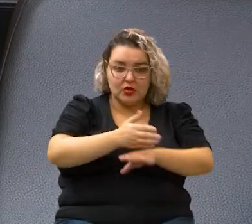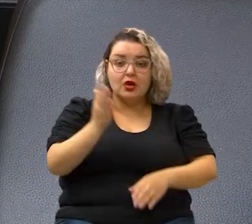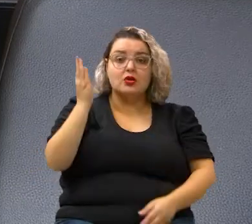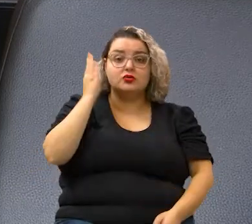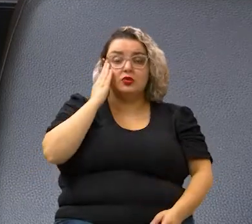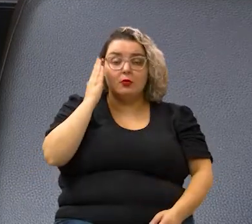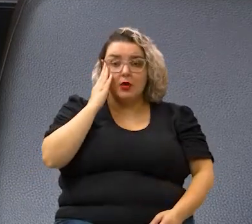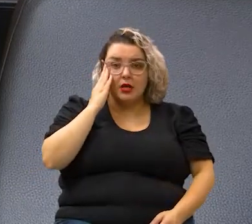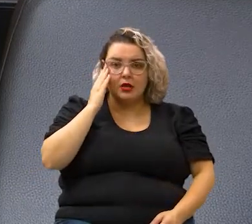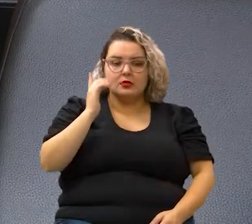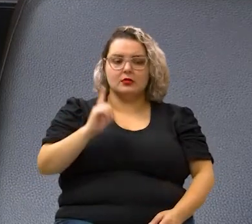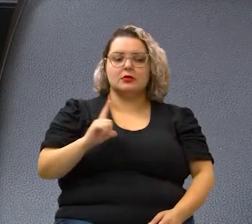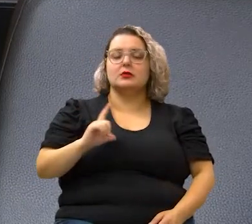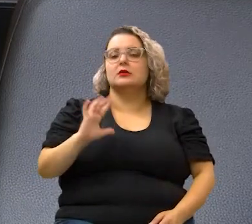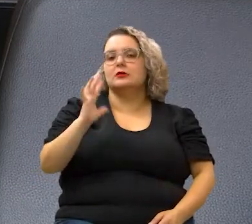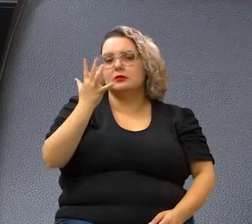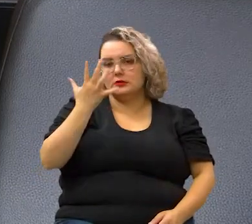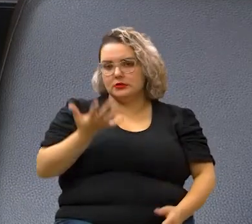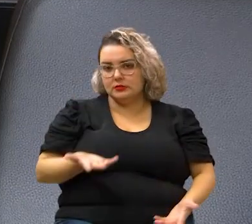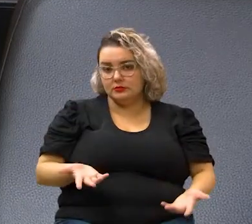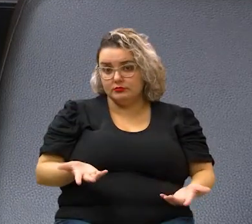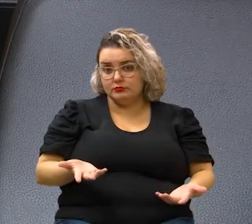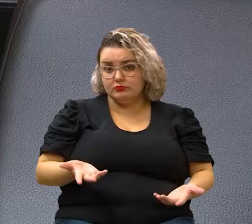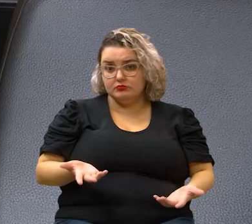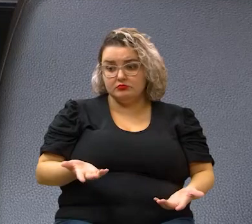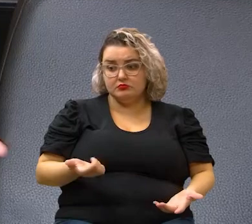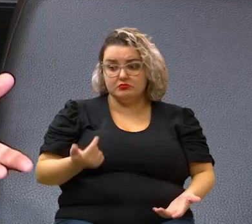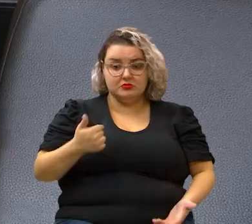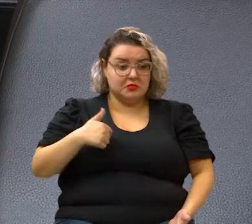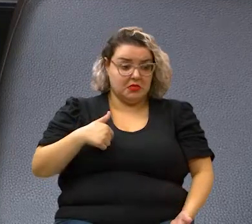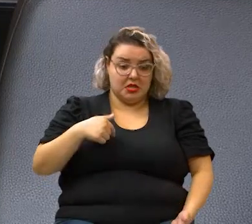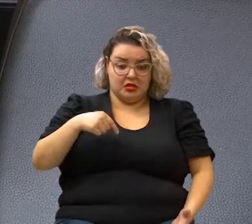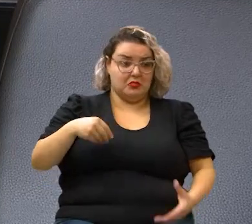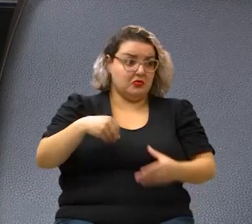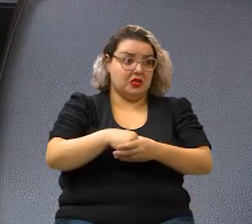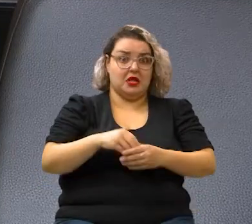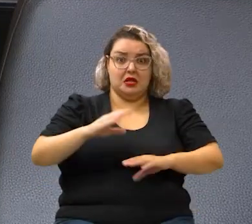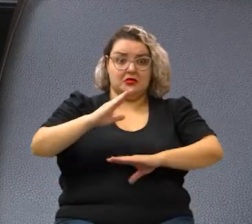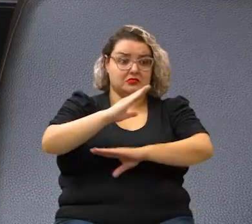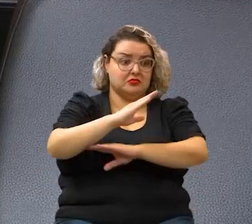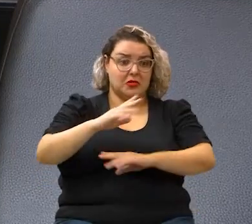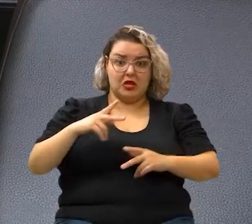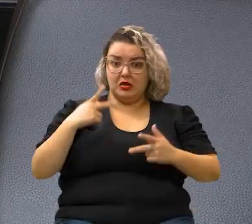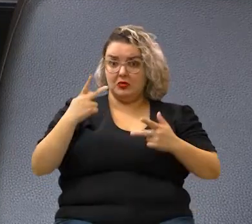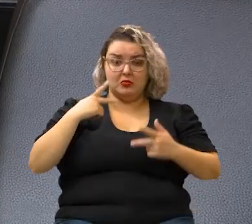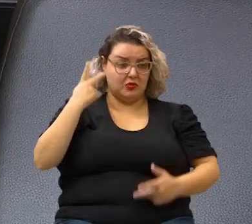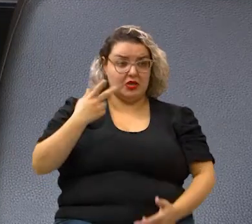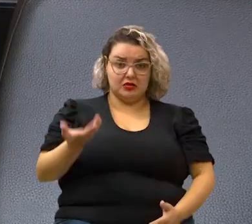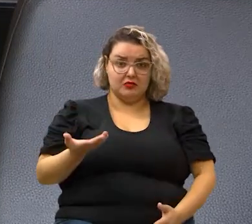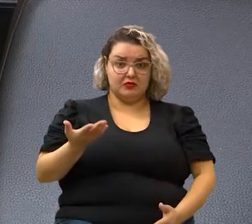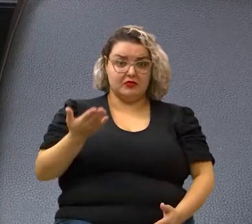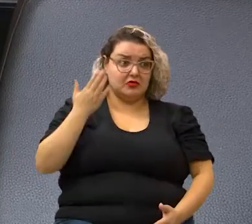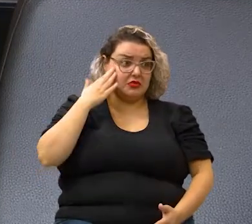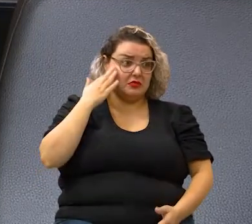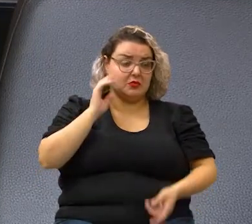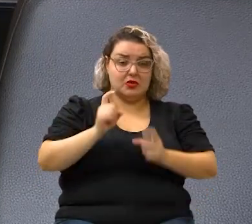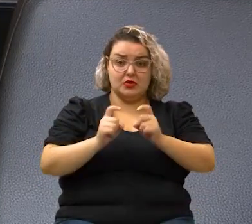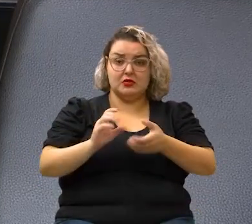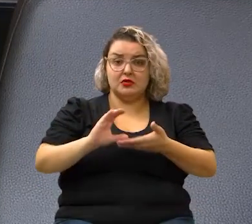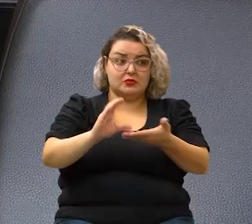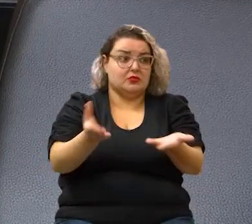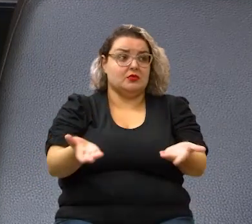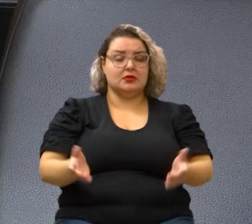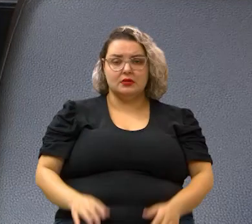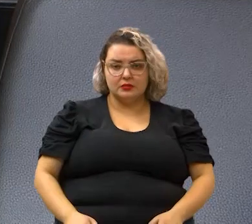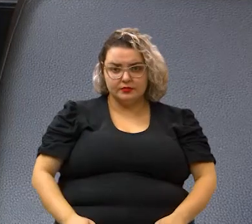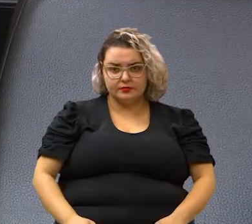já participaram, vocês souberam que iria ocorrer. Nem eu aqui, como vereador, fico